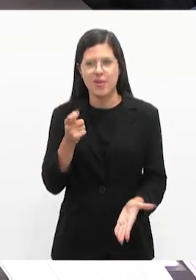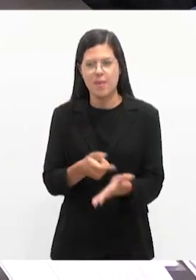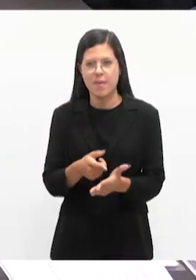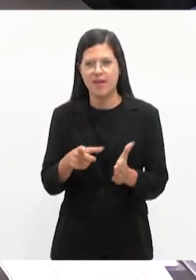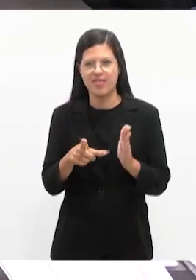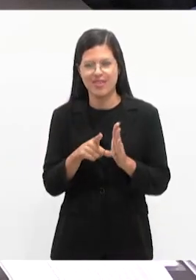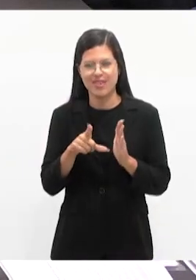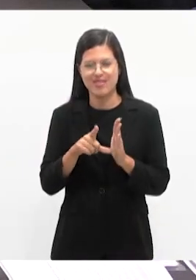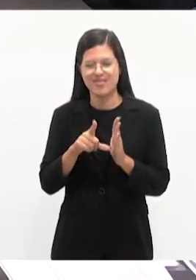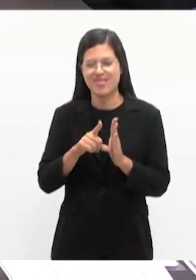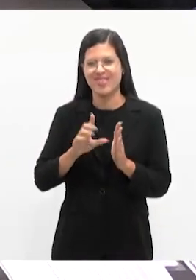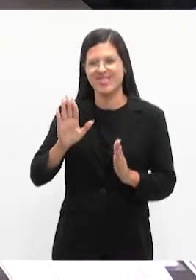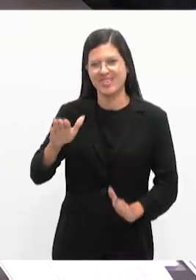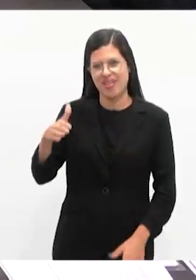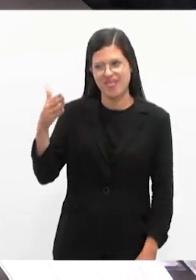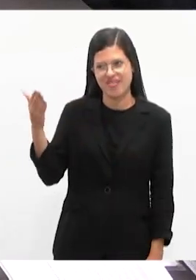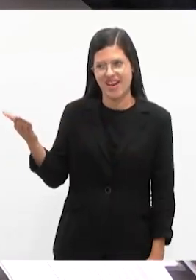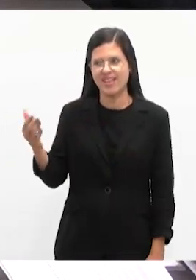ao lado.